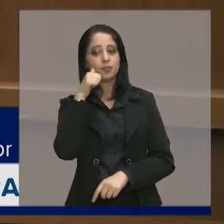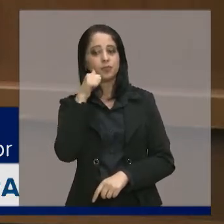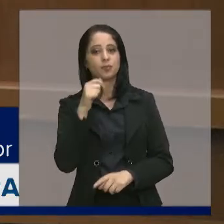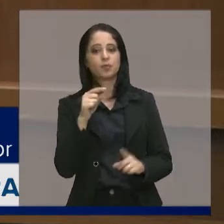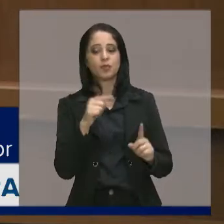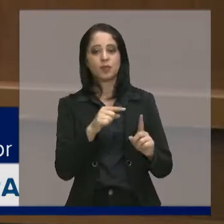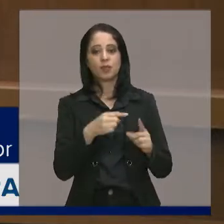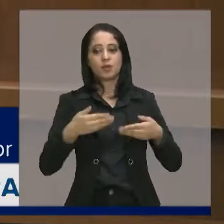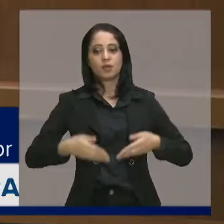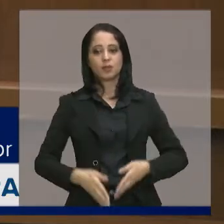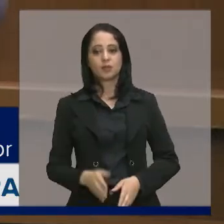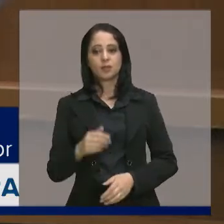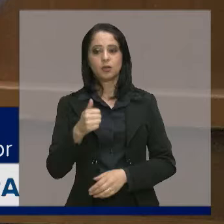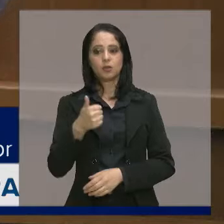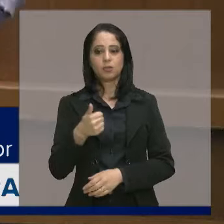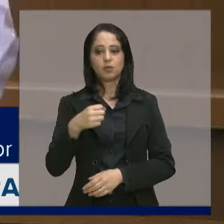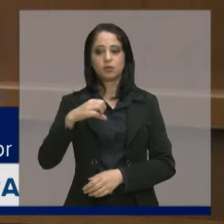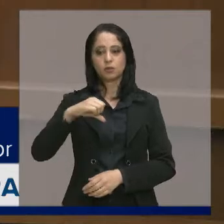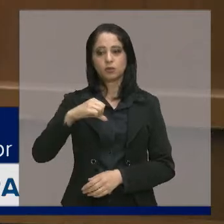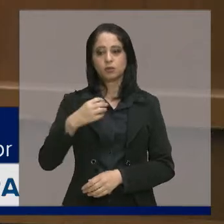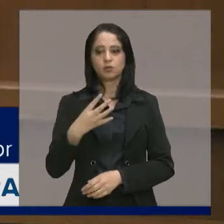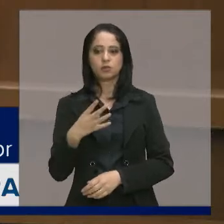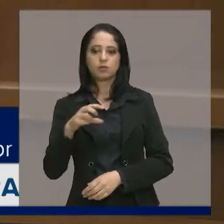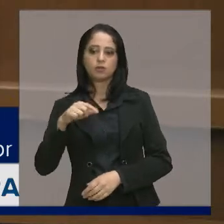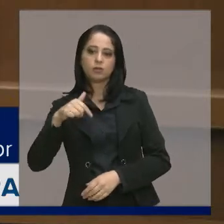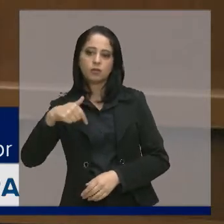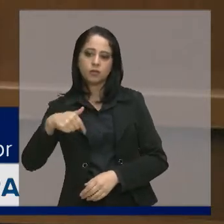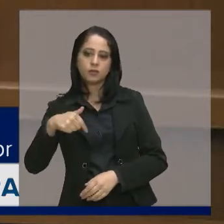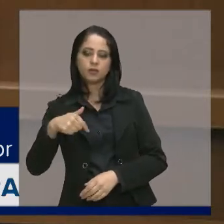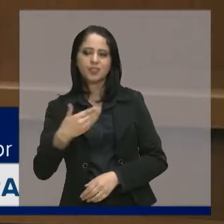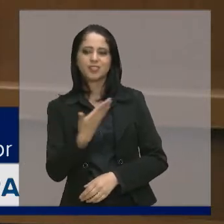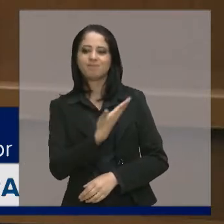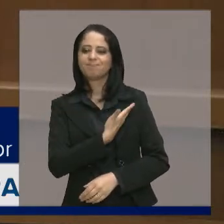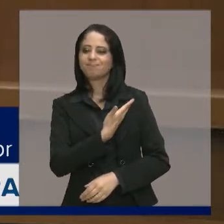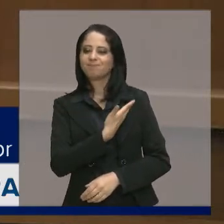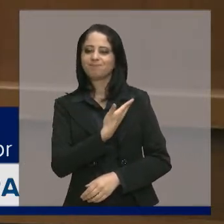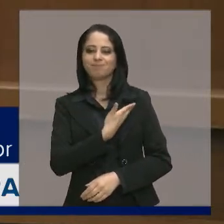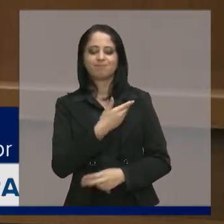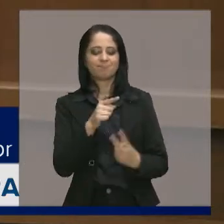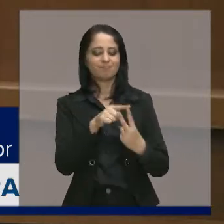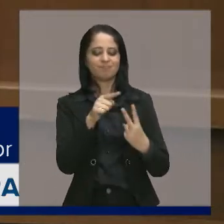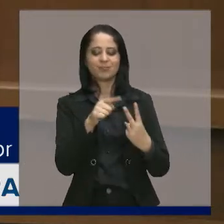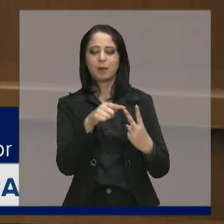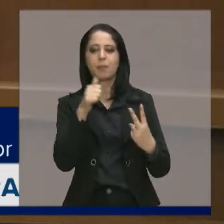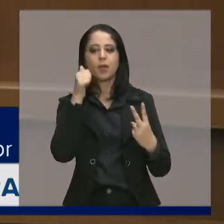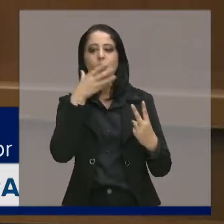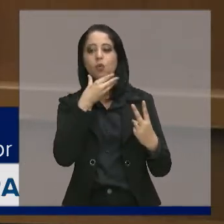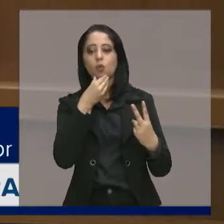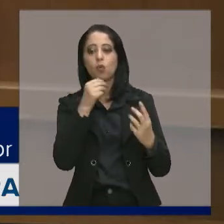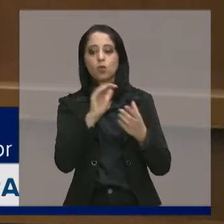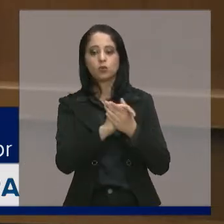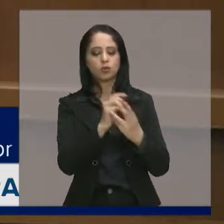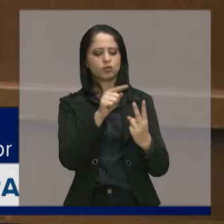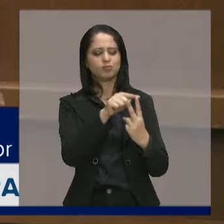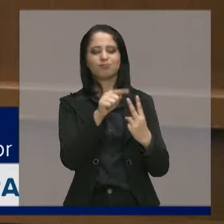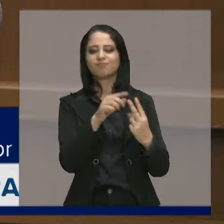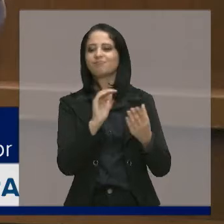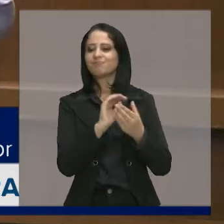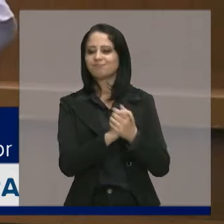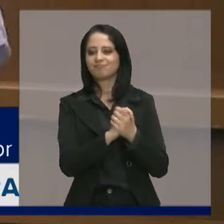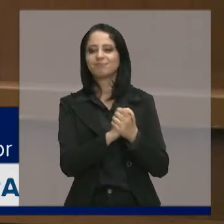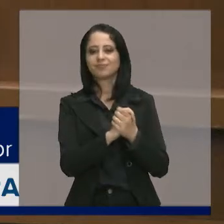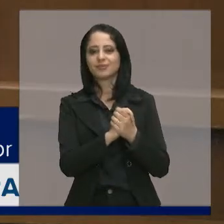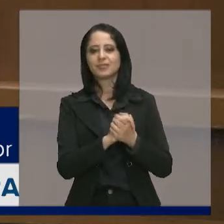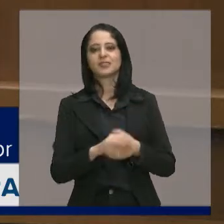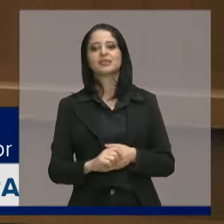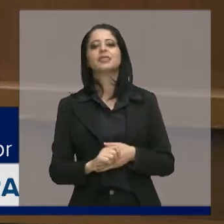nascimento 1947, a Sandra e o Sidney, grandes amigos, né, um casal que nos acompanha há muito tempo, lá da região da